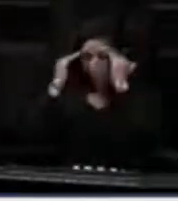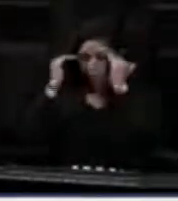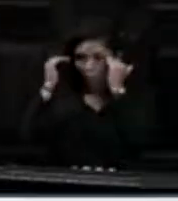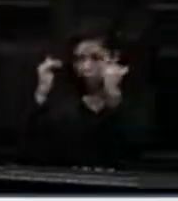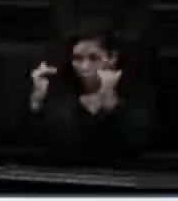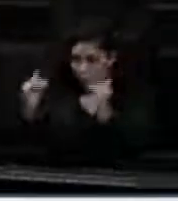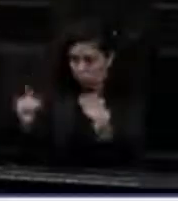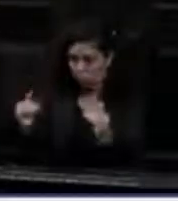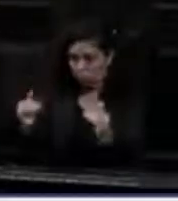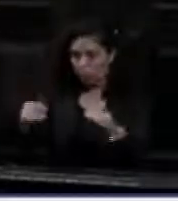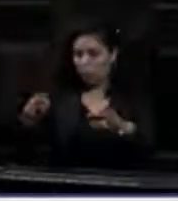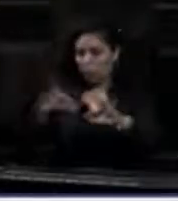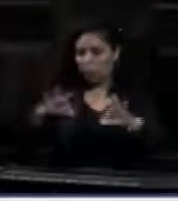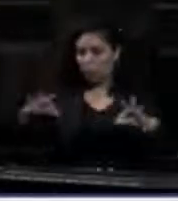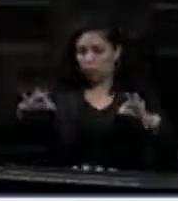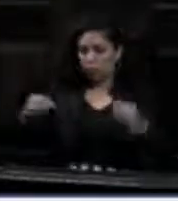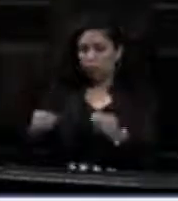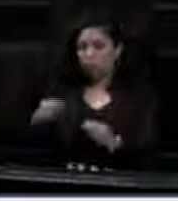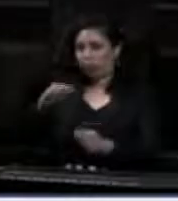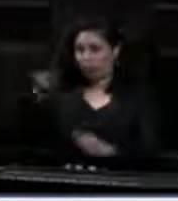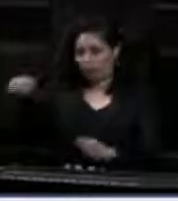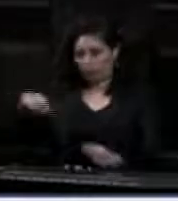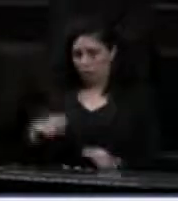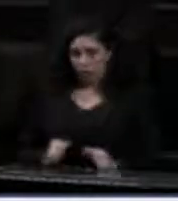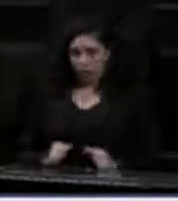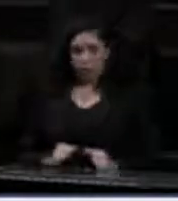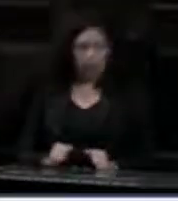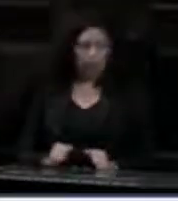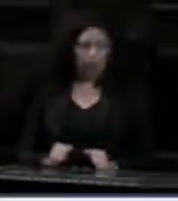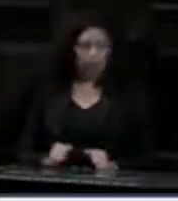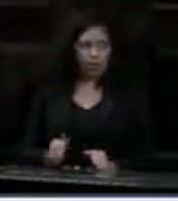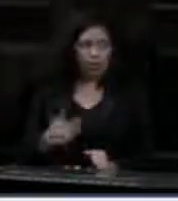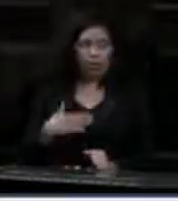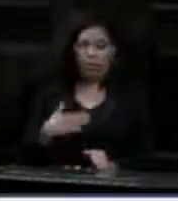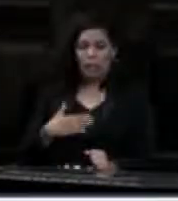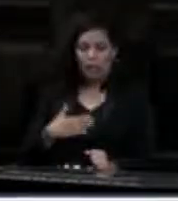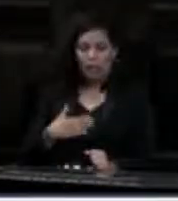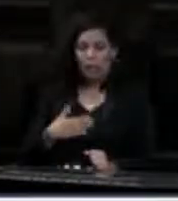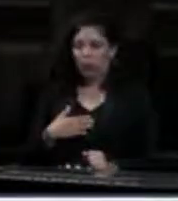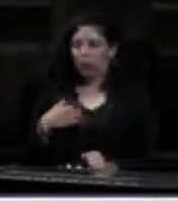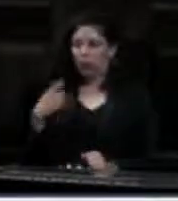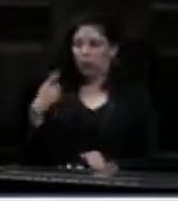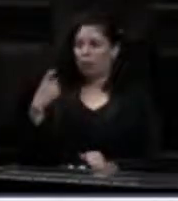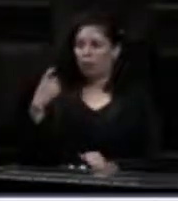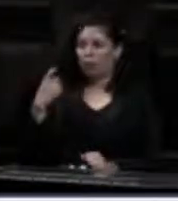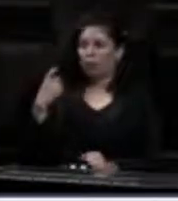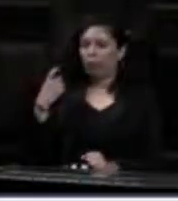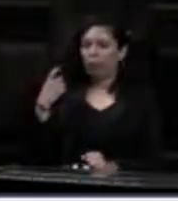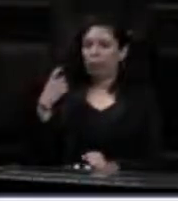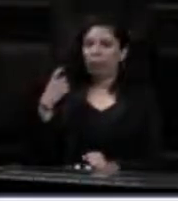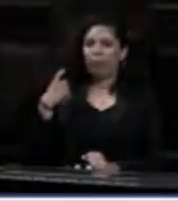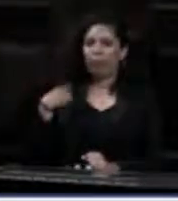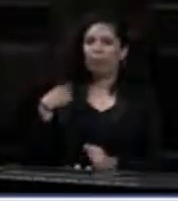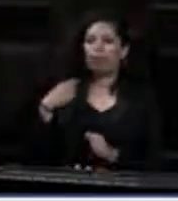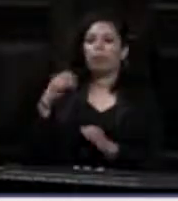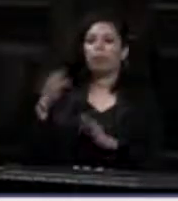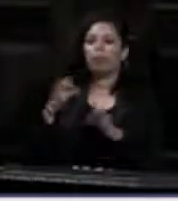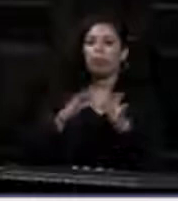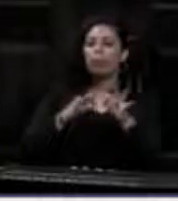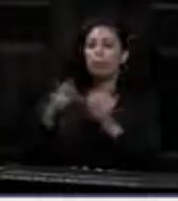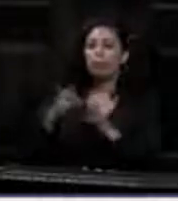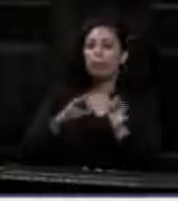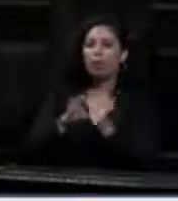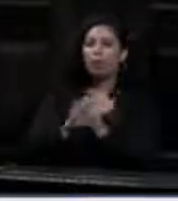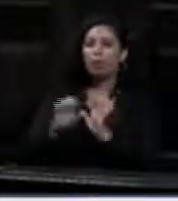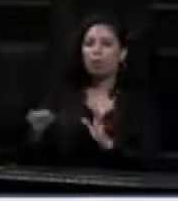arrependo de ter apresentado a lei do Dia do Samurai, porque se não é importante para a maioria da